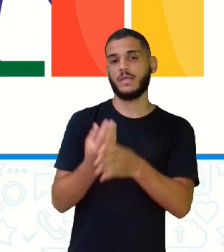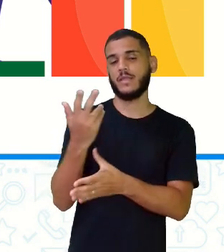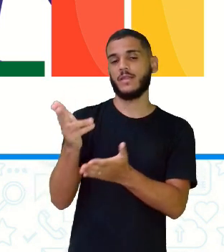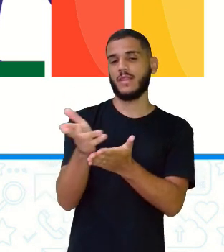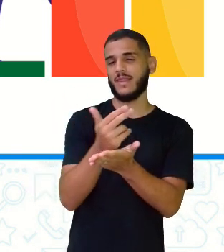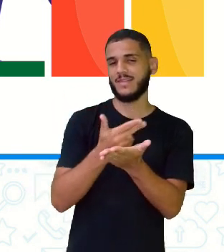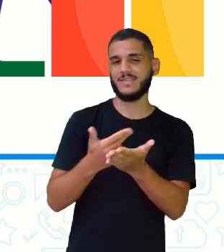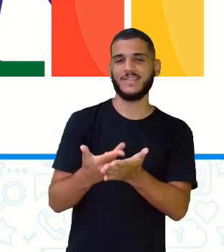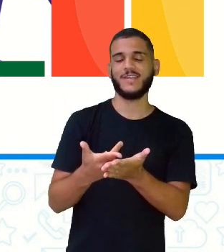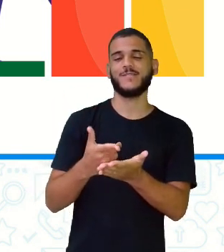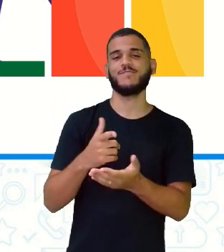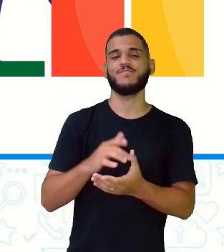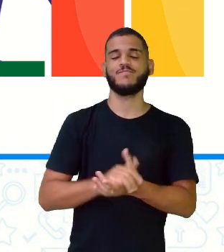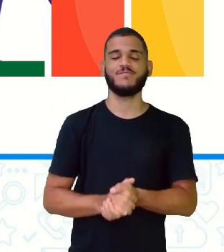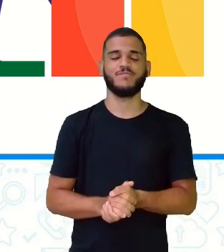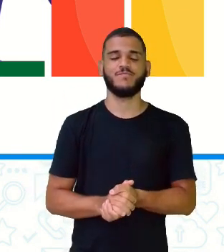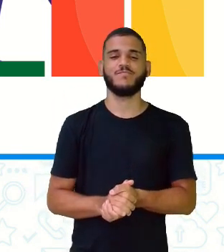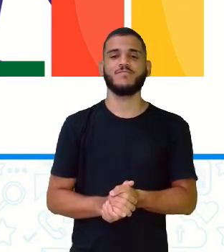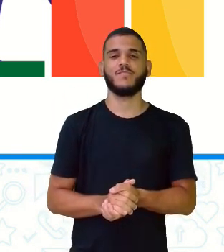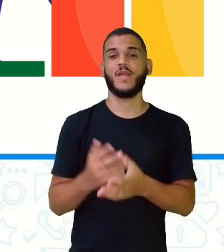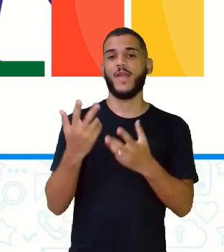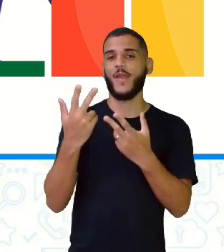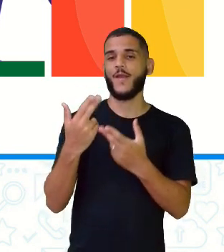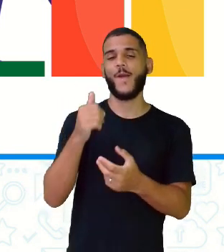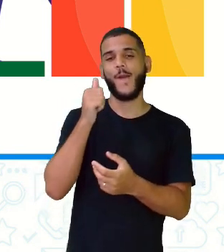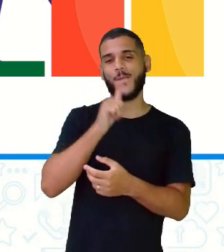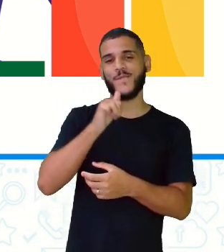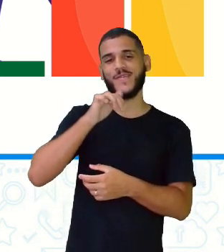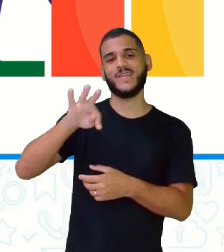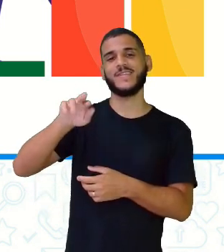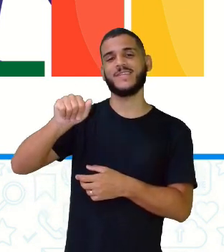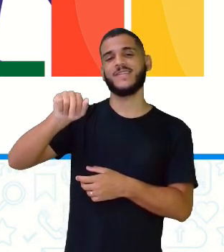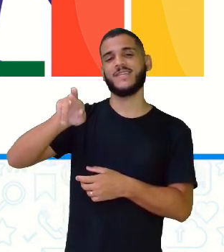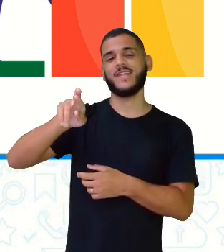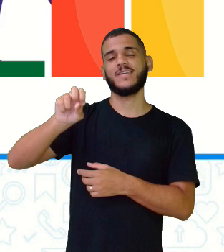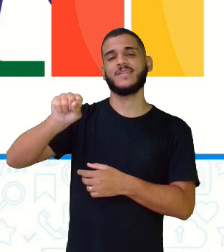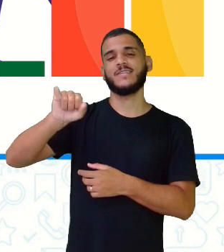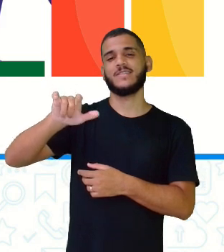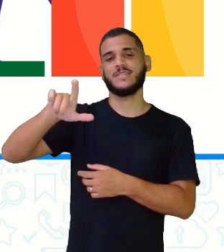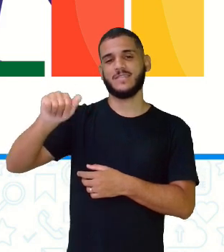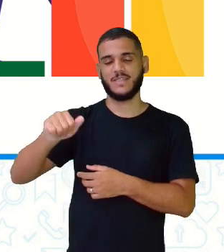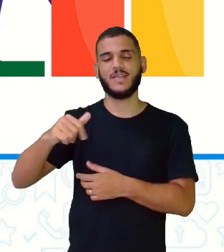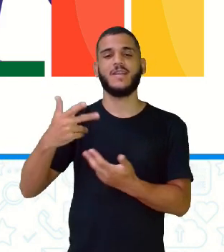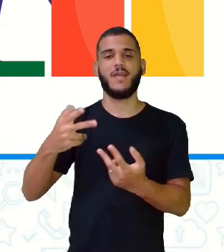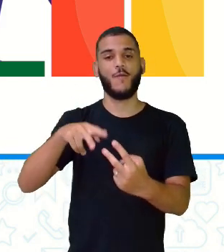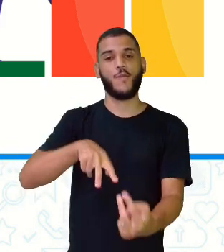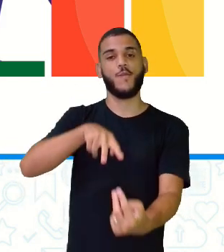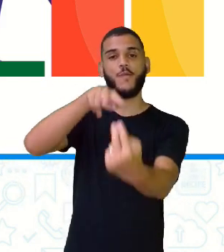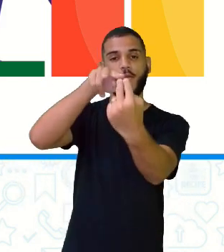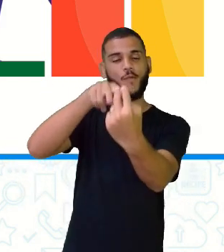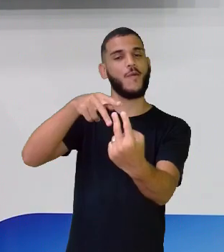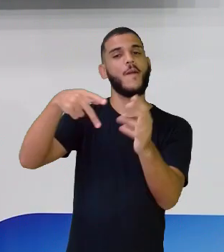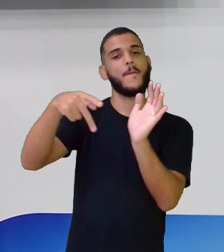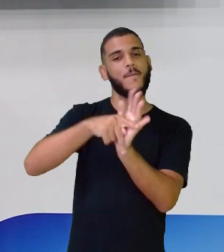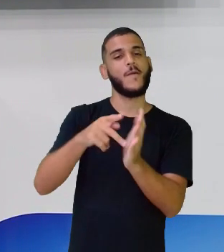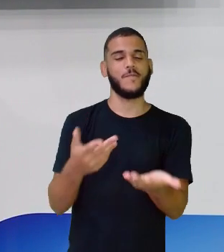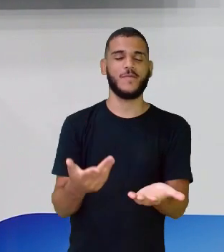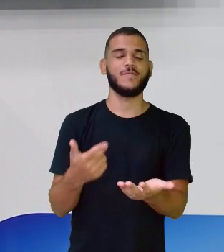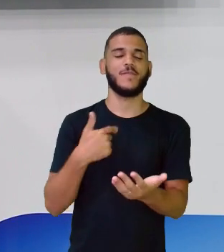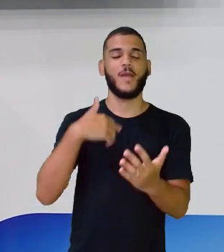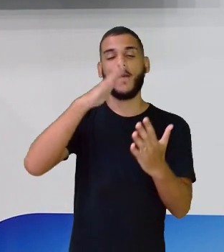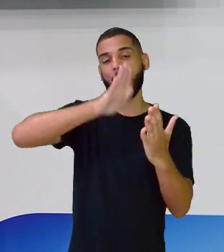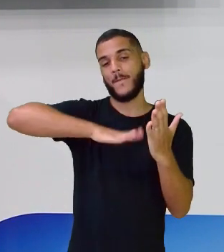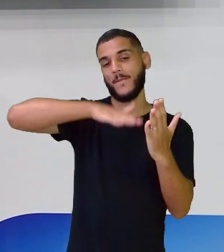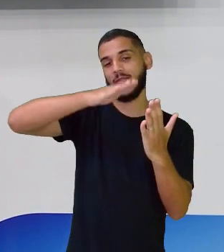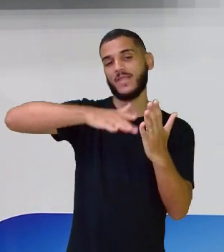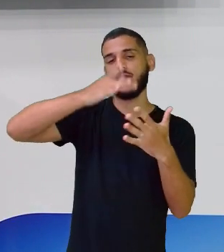autorretrato. Inspire-se no de Tarsila do Amaral, lá como ela se via. O autorretrato sou eu, pintar